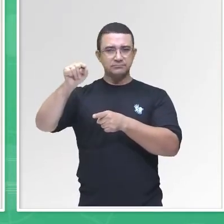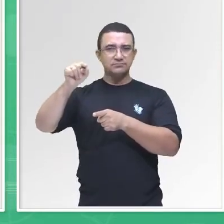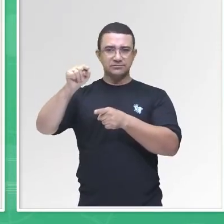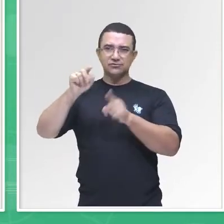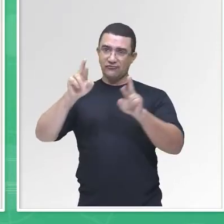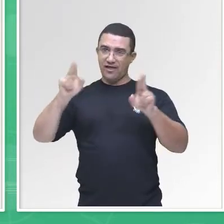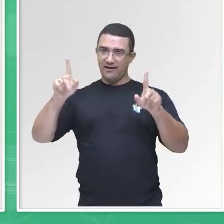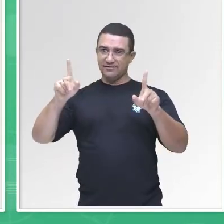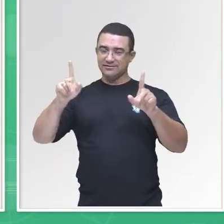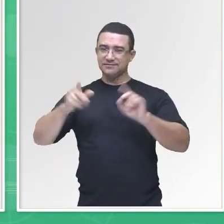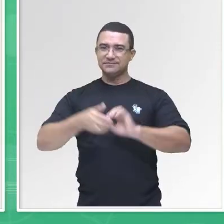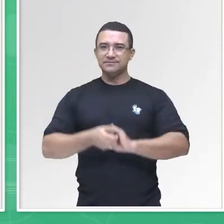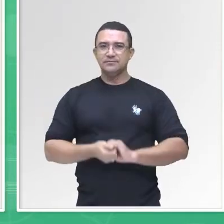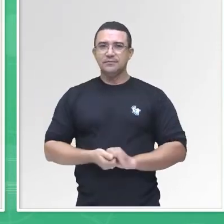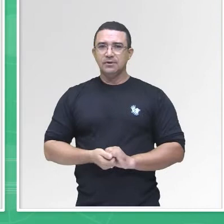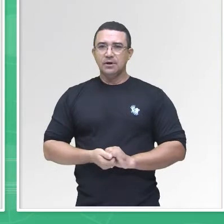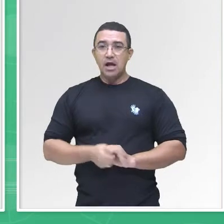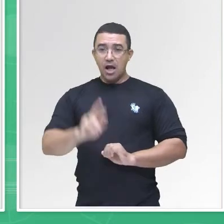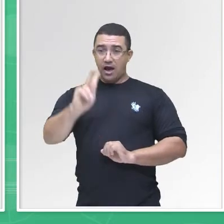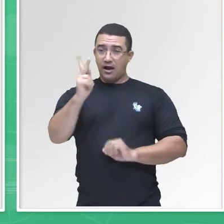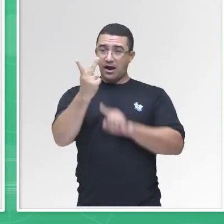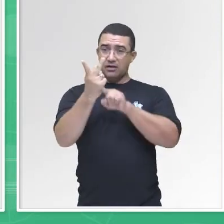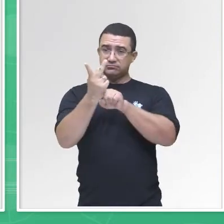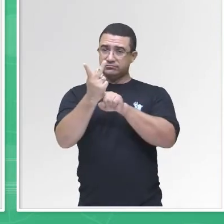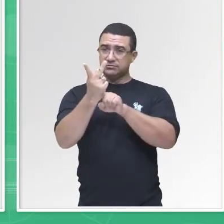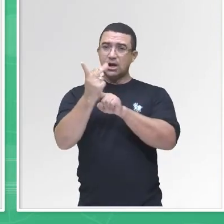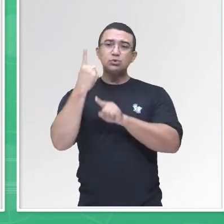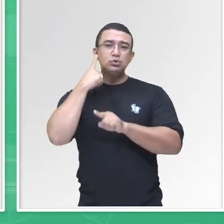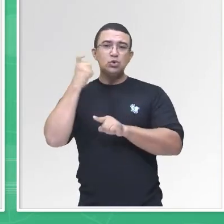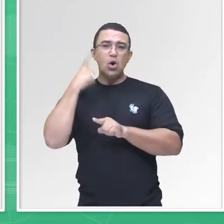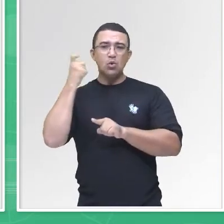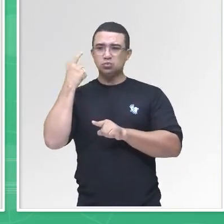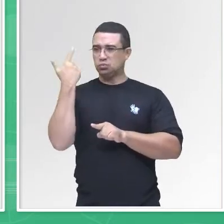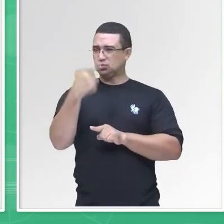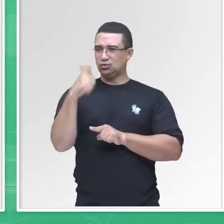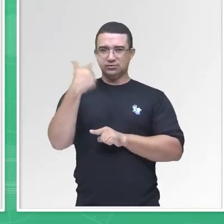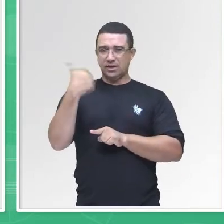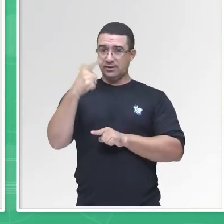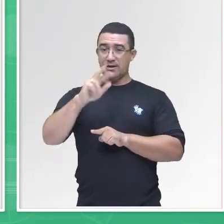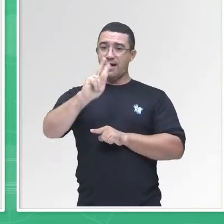temos agora o H. O H não tem som. Aqui é o nome da letra, H,